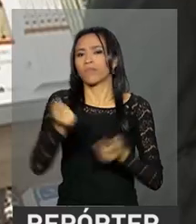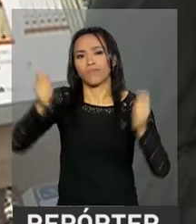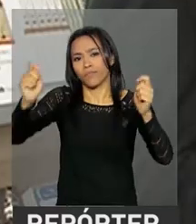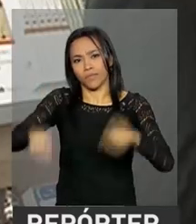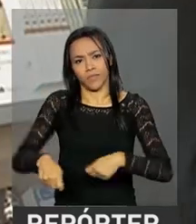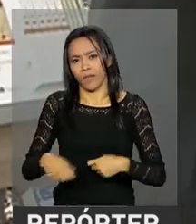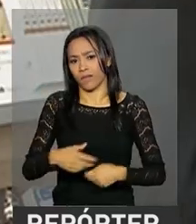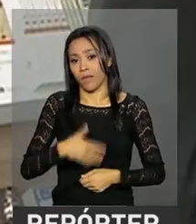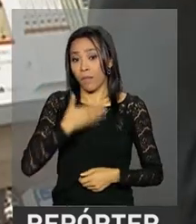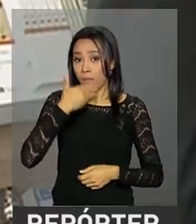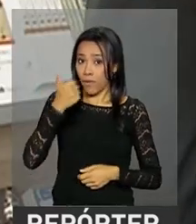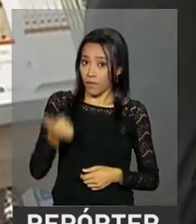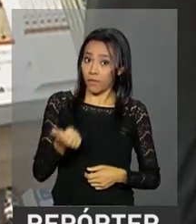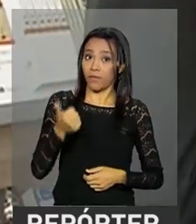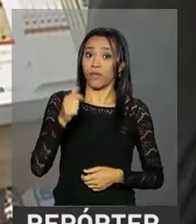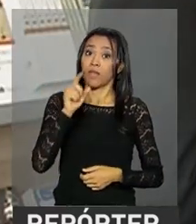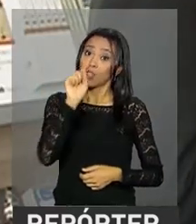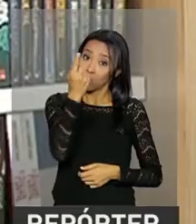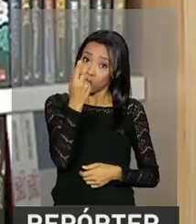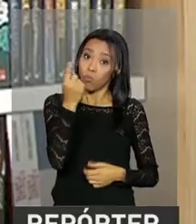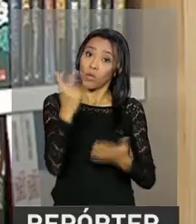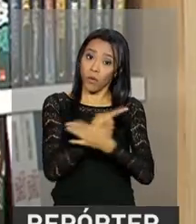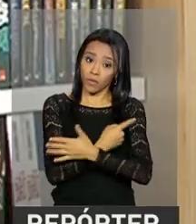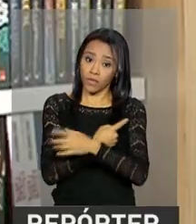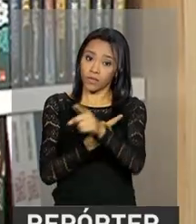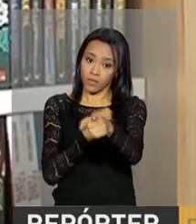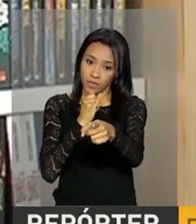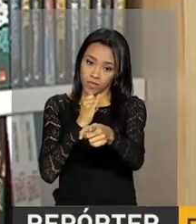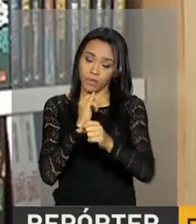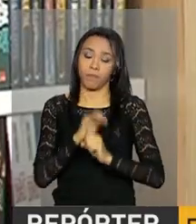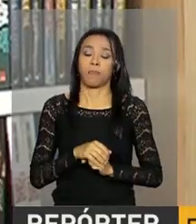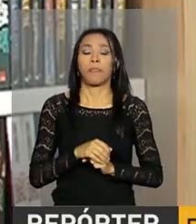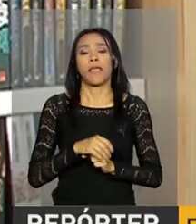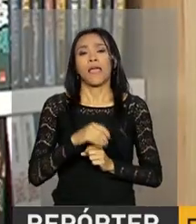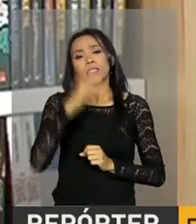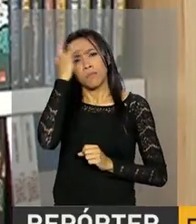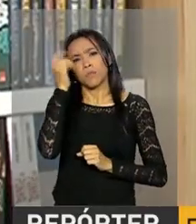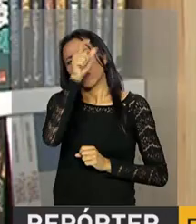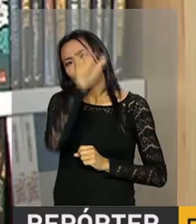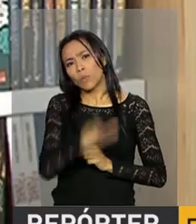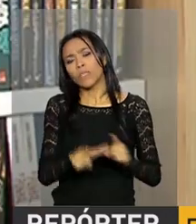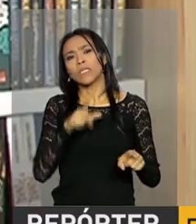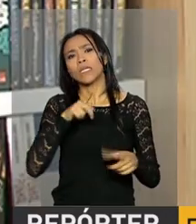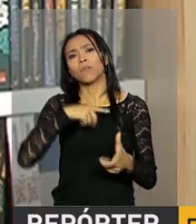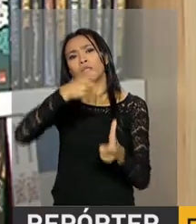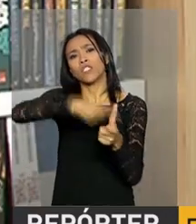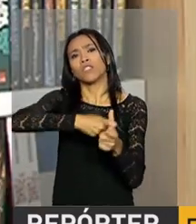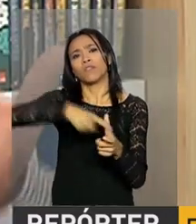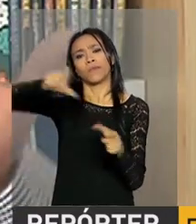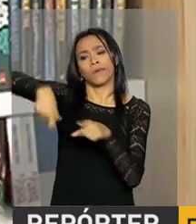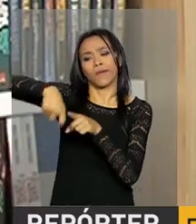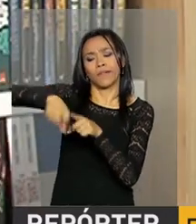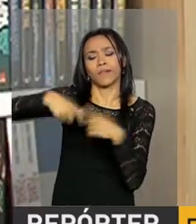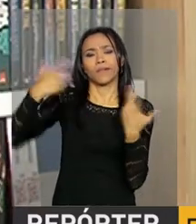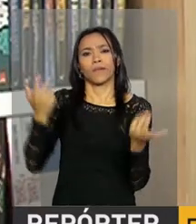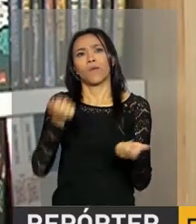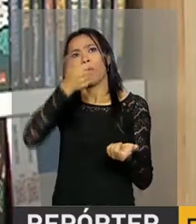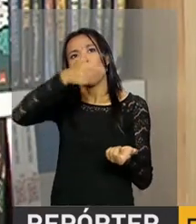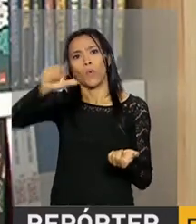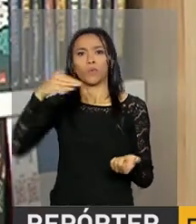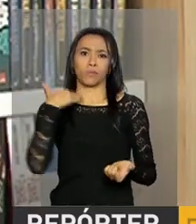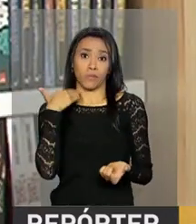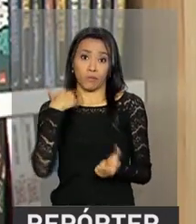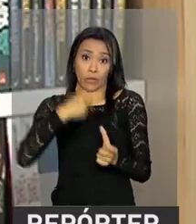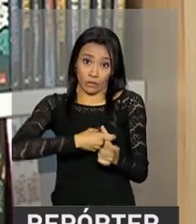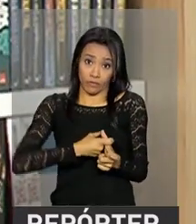essa é a melhor opção em apenas um caso. Admita que esse contribuinte tenha uma dívida com cartão de crédito ou com uma outra instituição